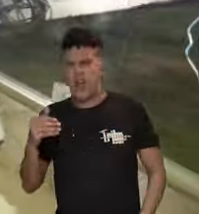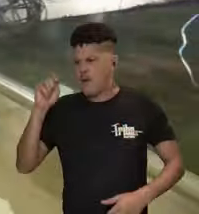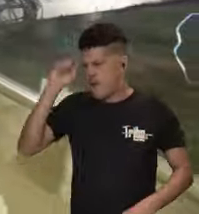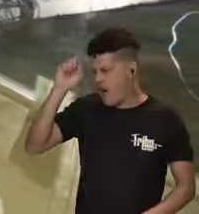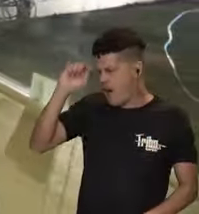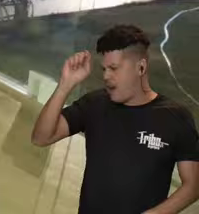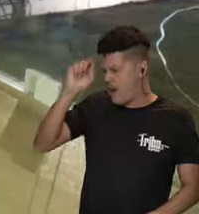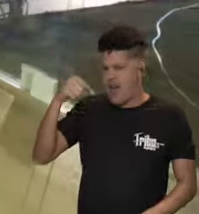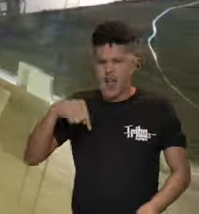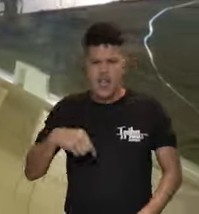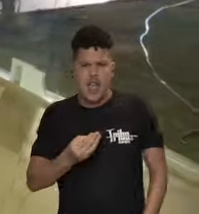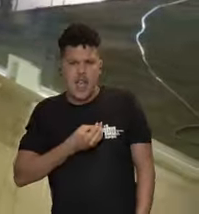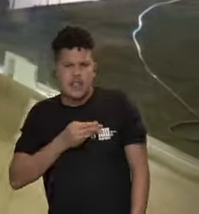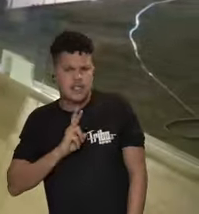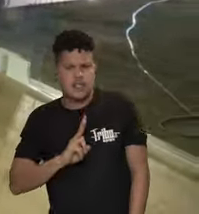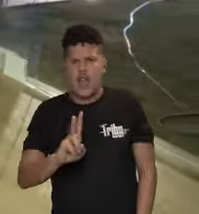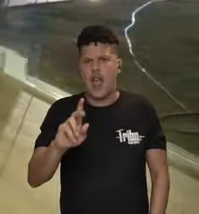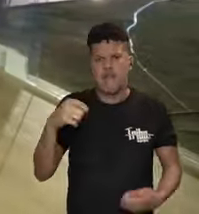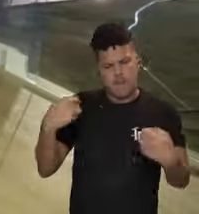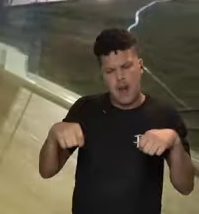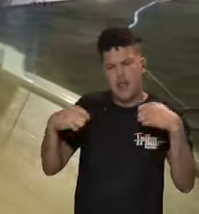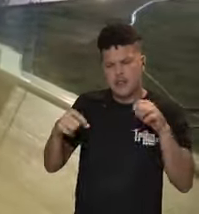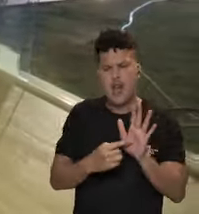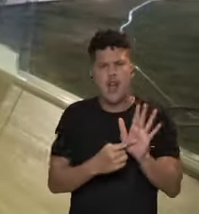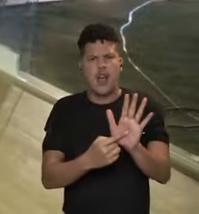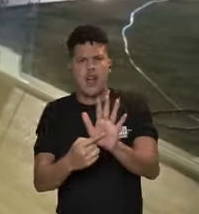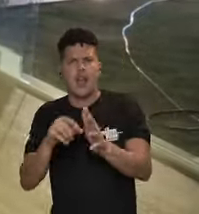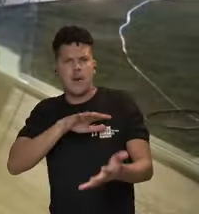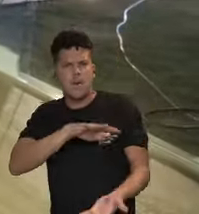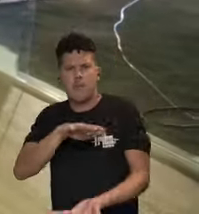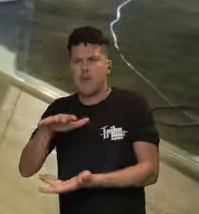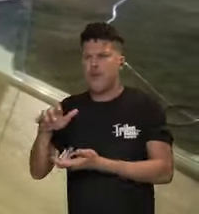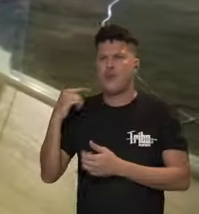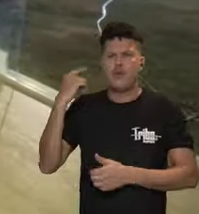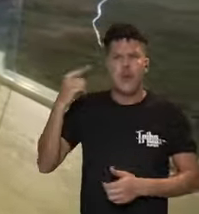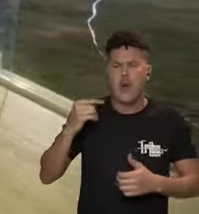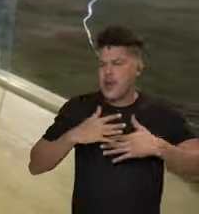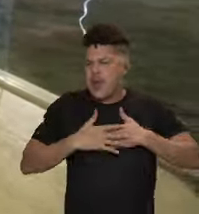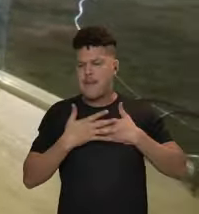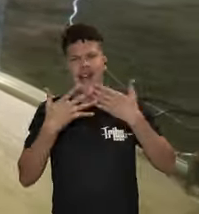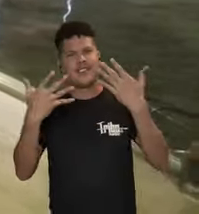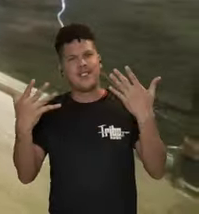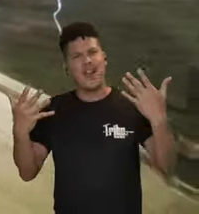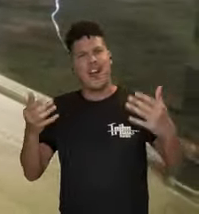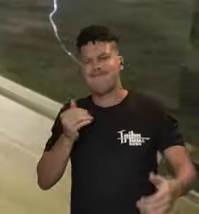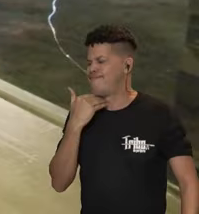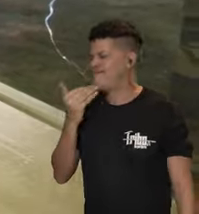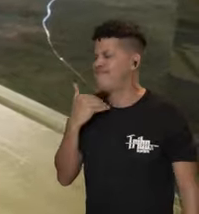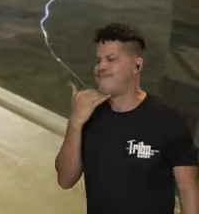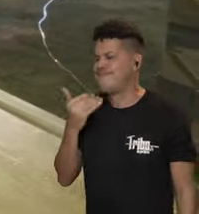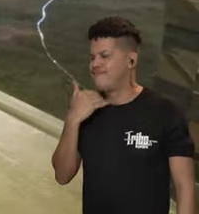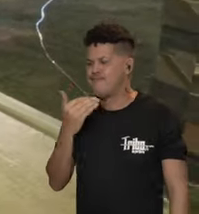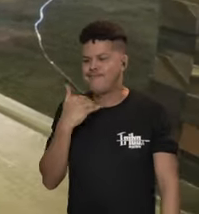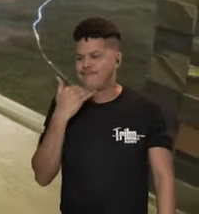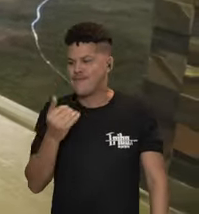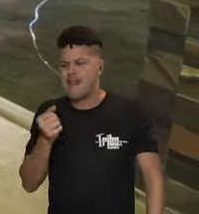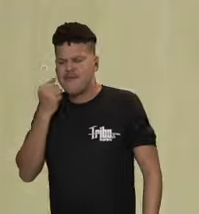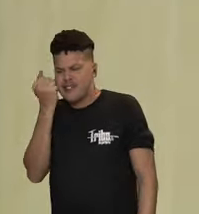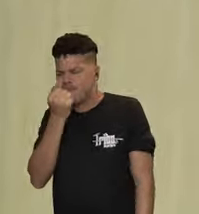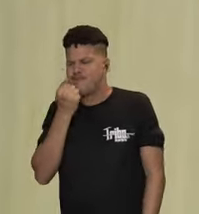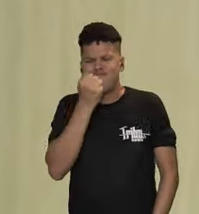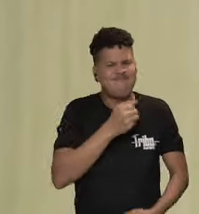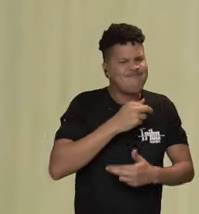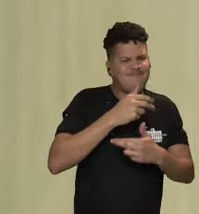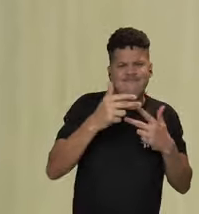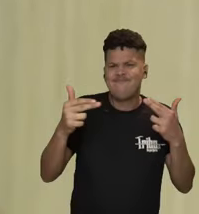onde sempre deve estar. Nesse mundo de louco que me fez apaixonar. Não vai adiantar ter vários beijos,